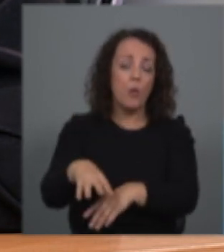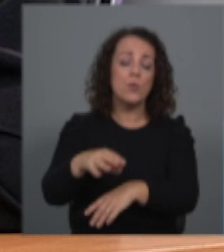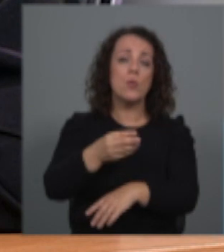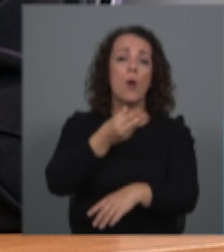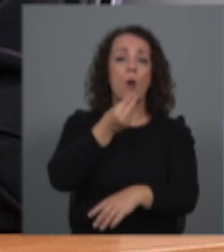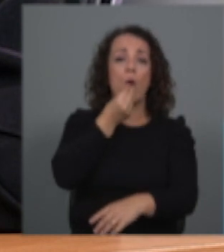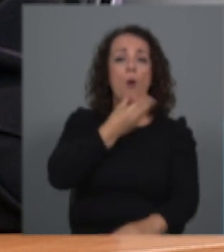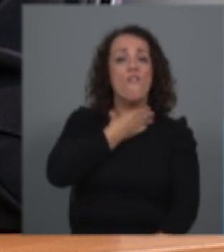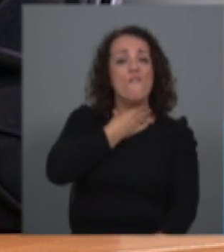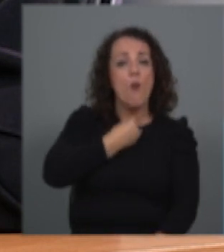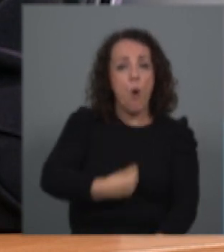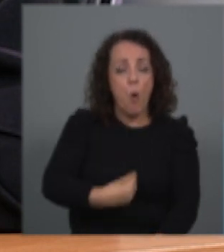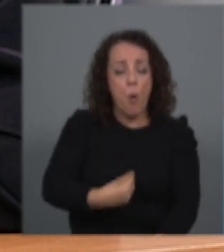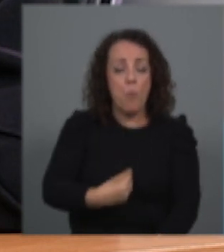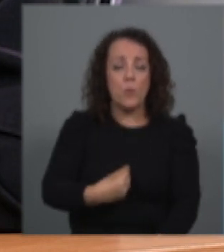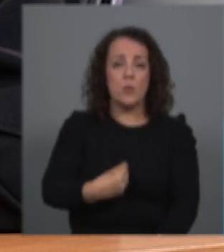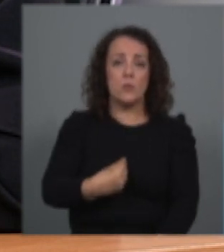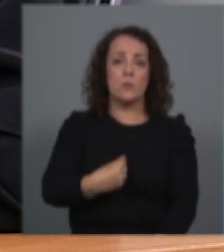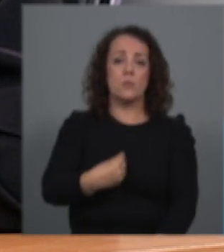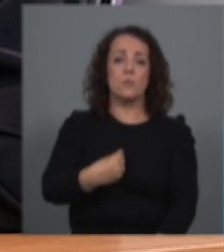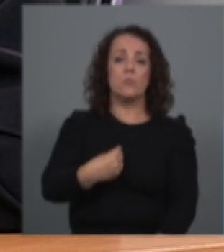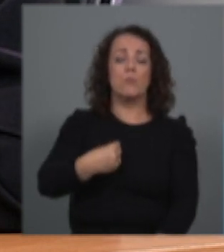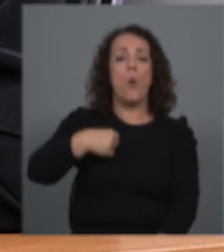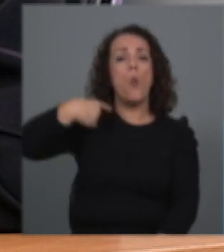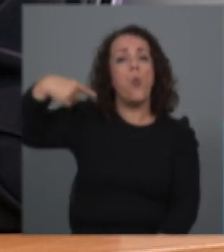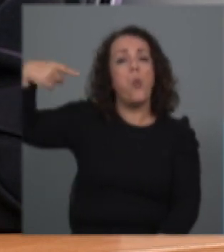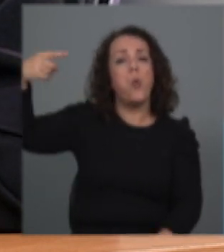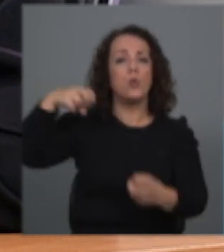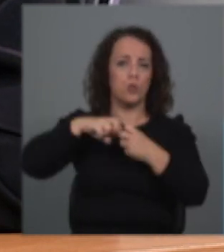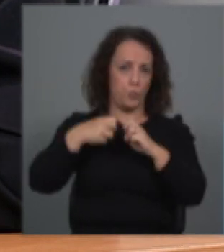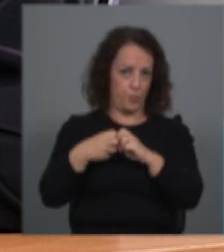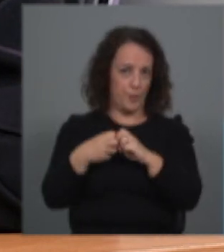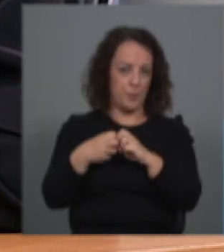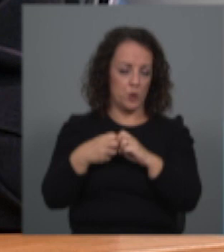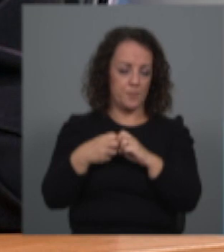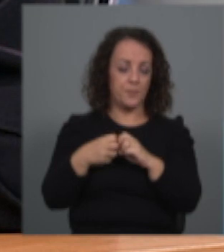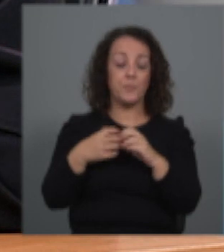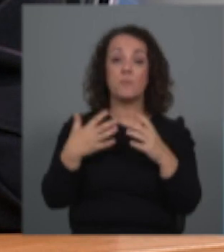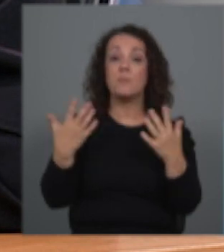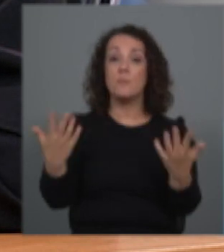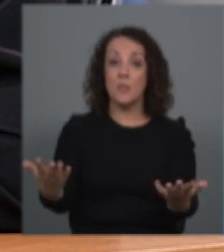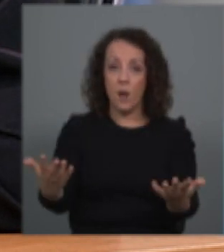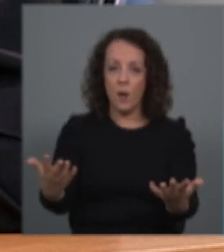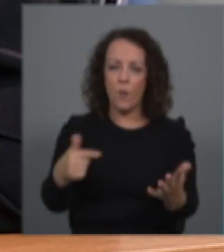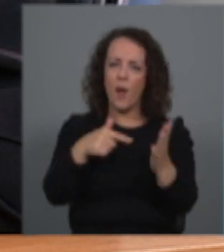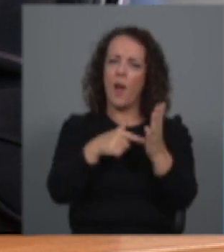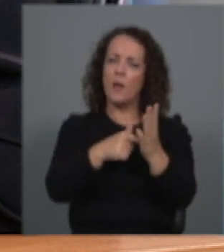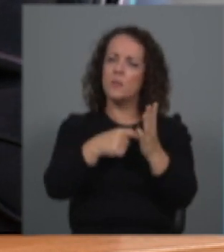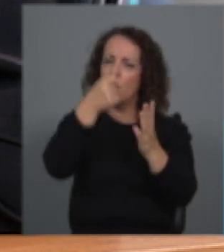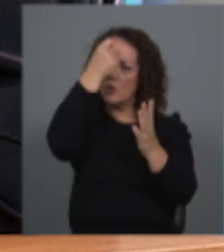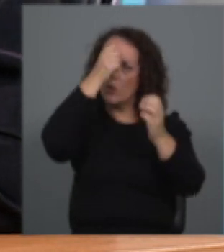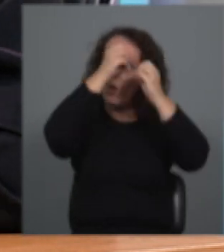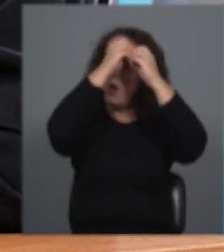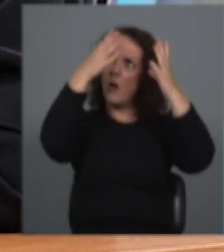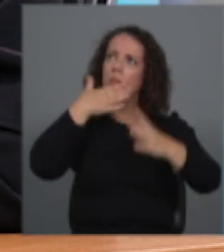fome, vinha de outros problemas, outras razões. Afinal, o que é que nos diz esta parábola?